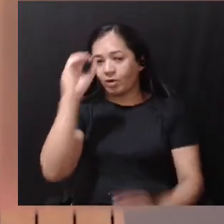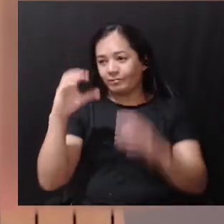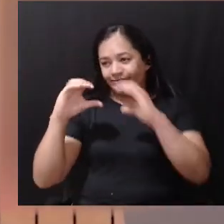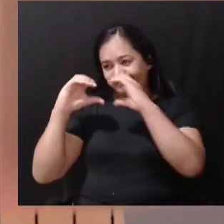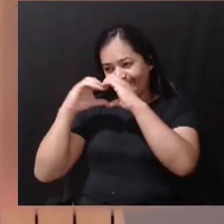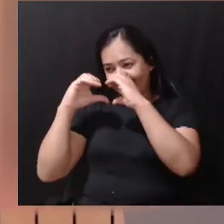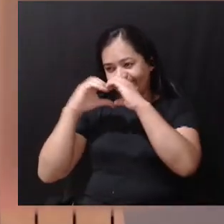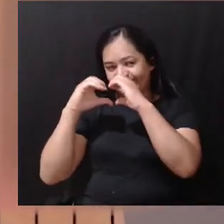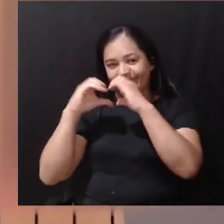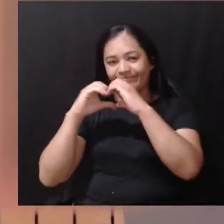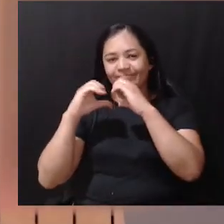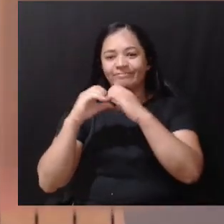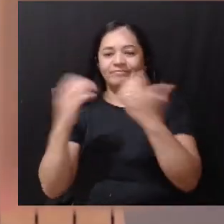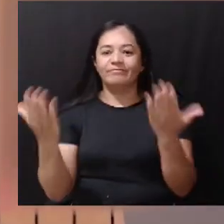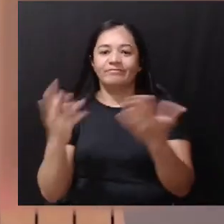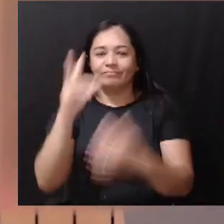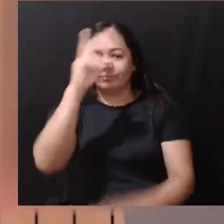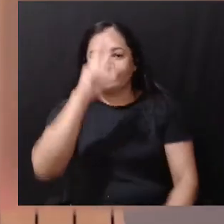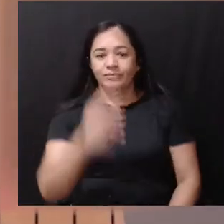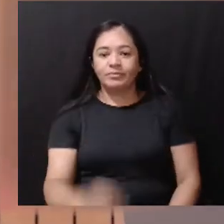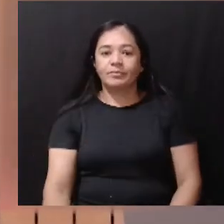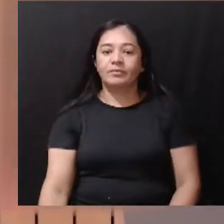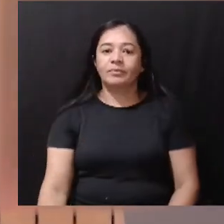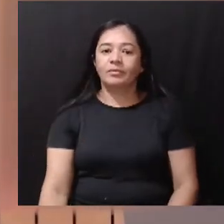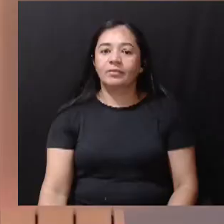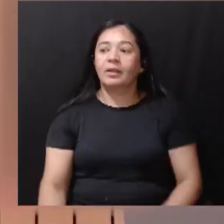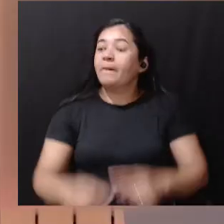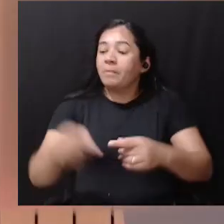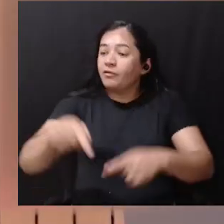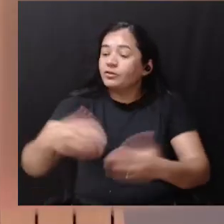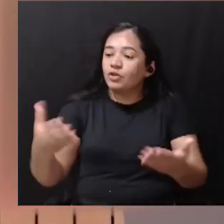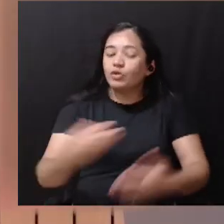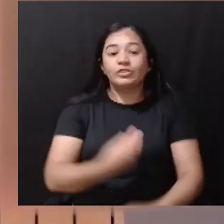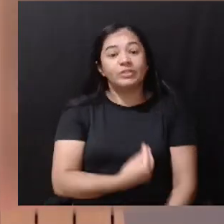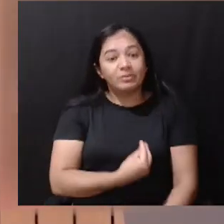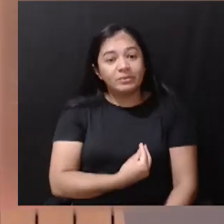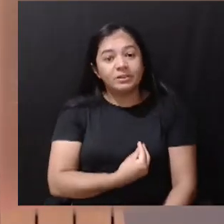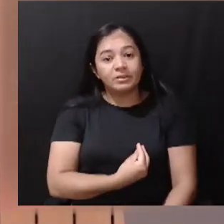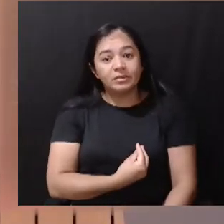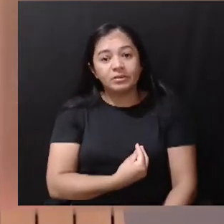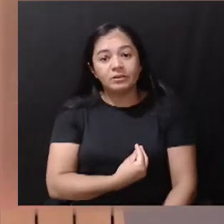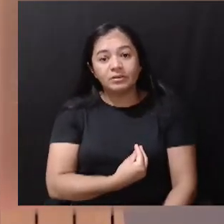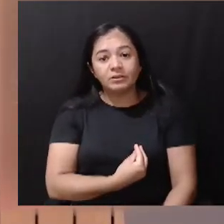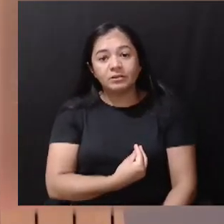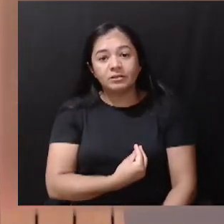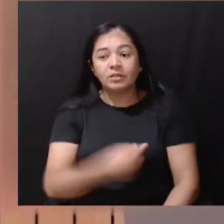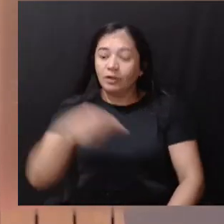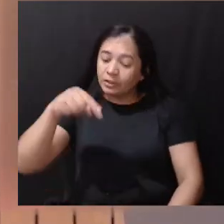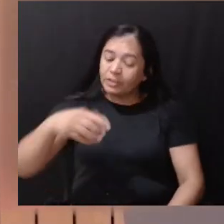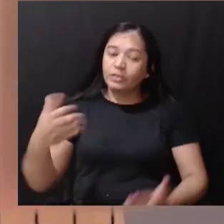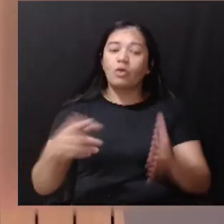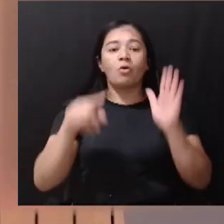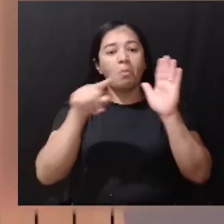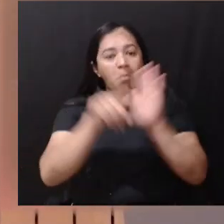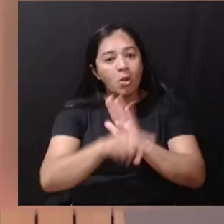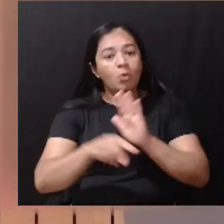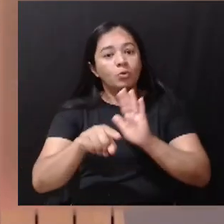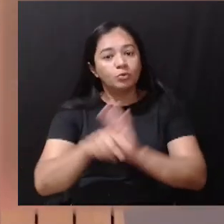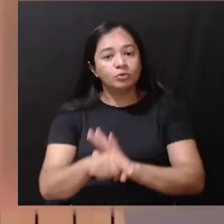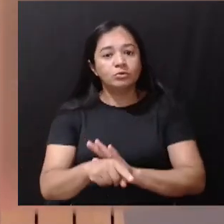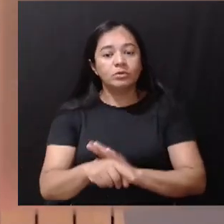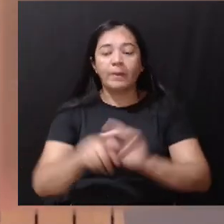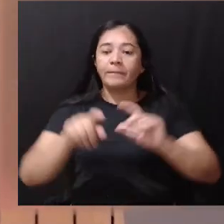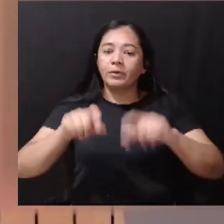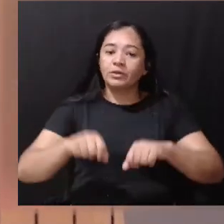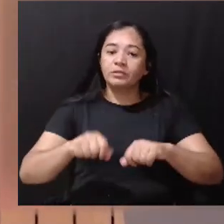nessa história, tá? Mas está aqui, né, então, tá aqui, está perguntando, né, possivelmente essa conversa